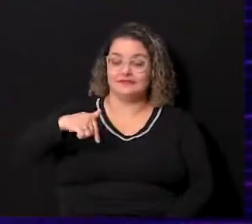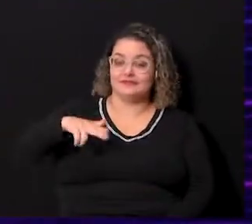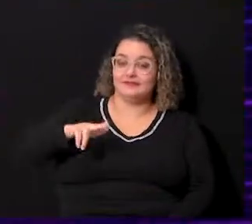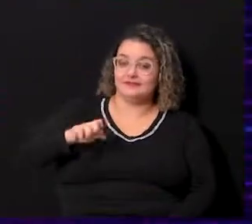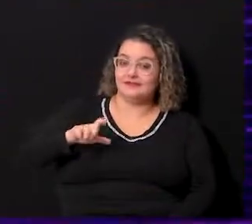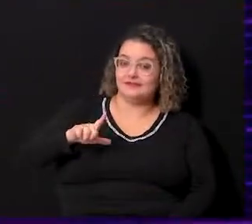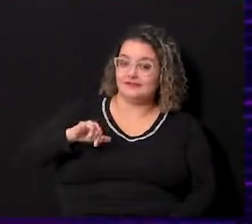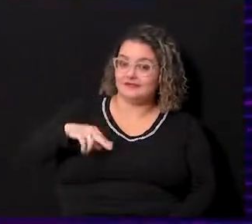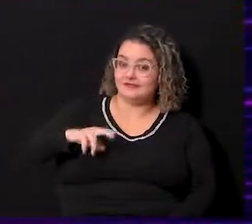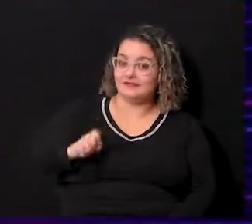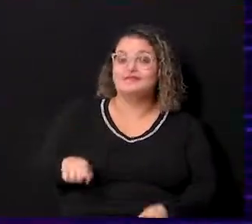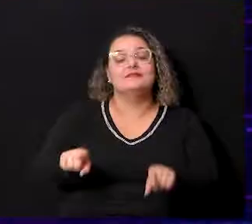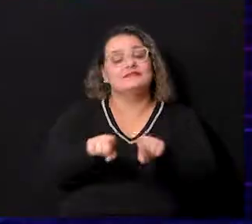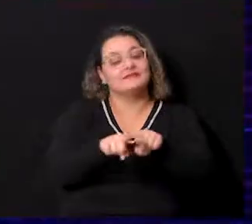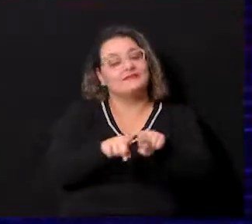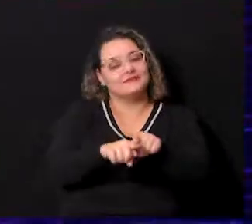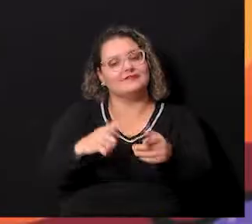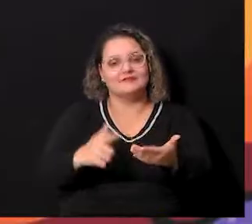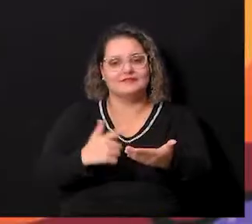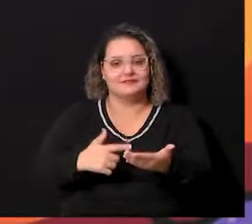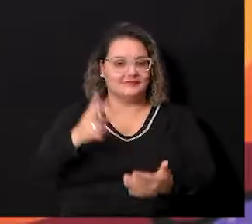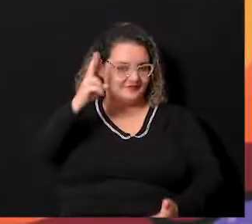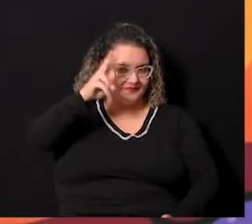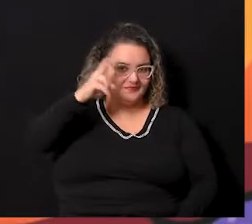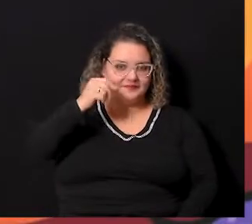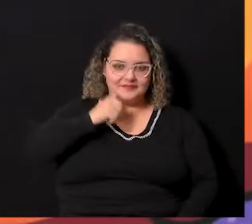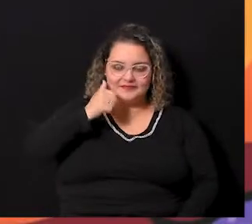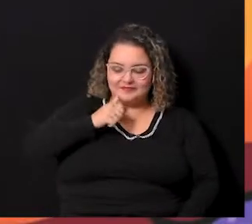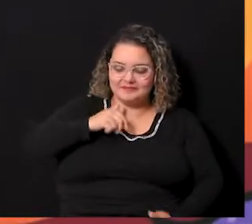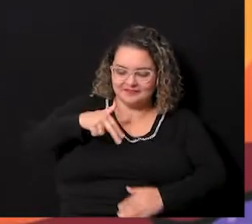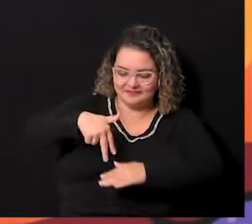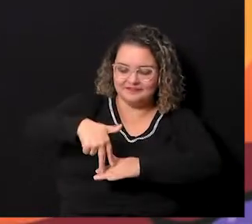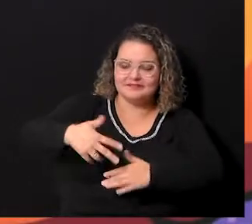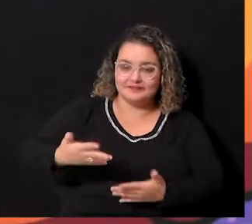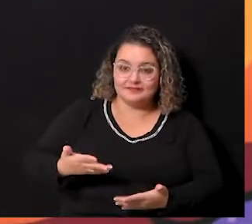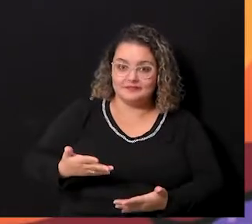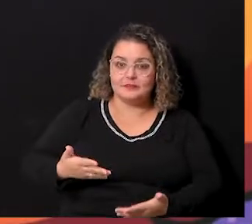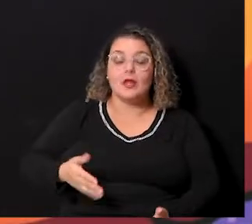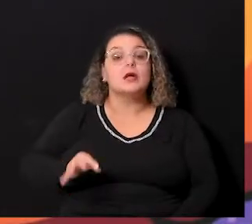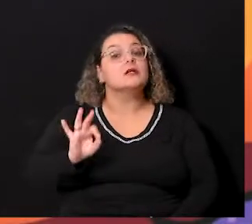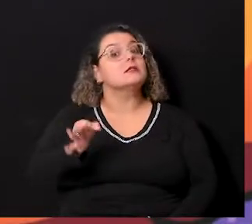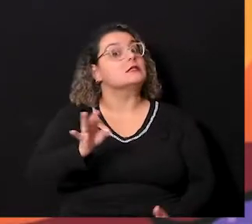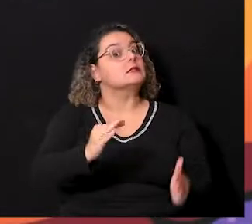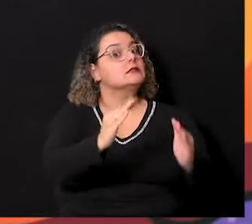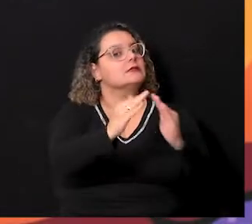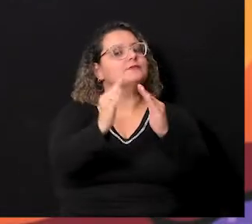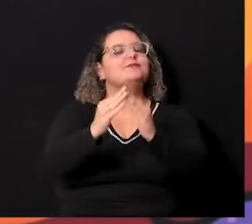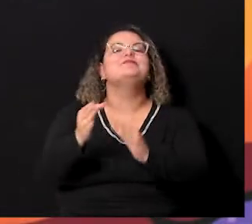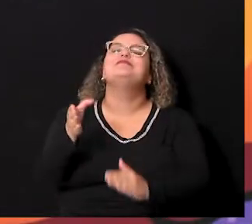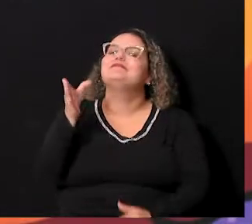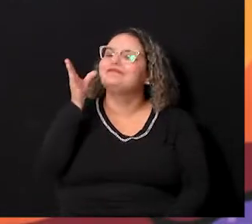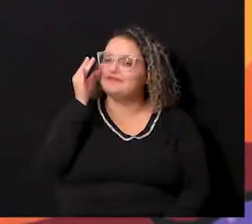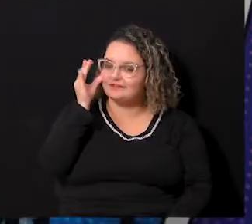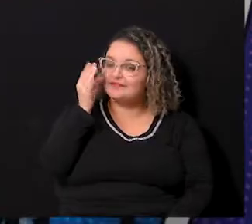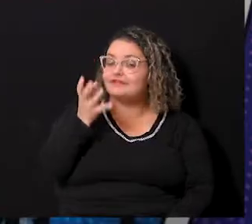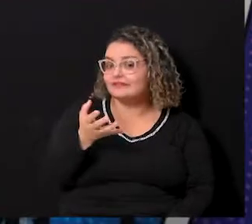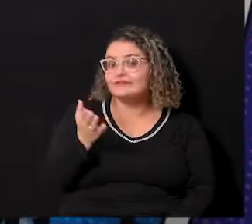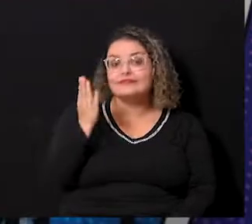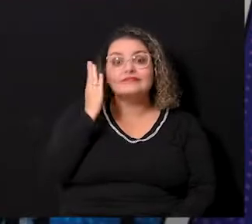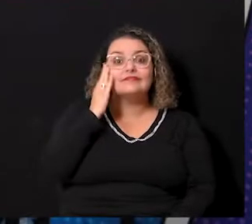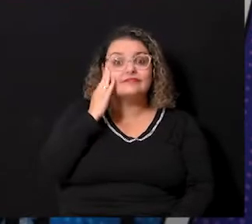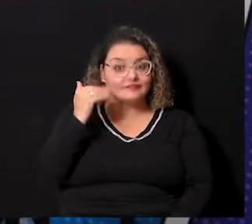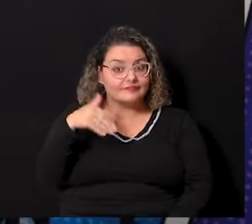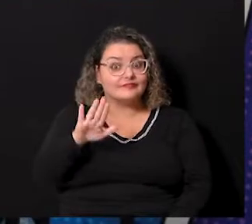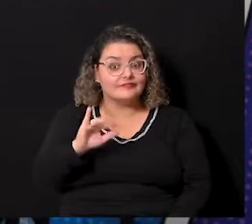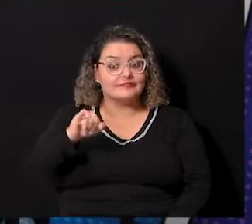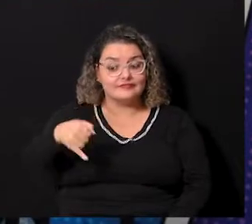livro, é lógico, para a história dela, né? Tenho certeza que o pessoal de casa está curioso e quer saber um pouquinho mais